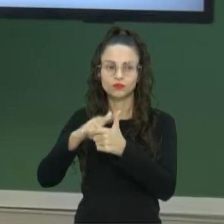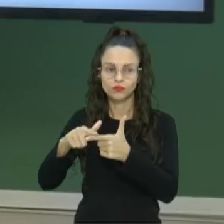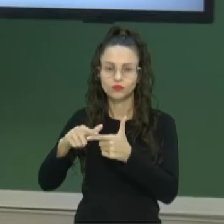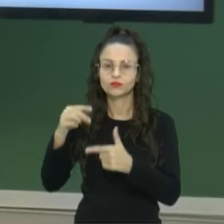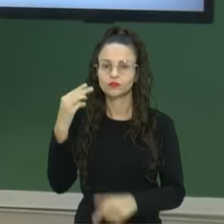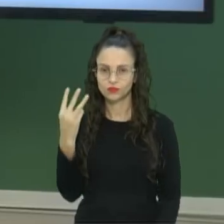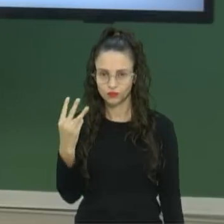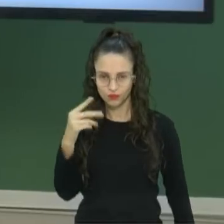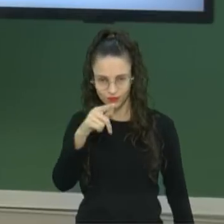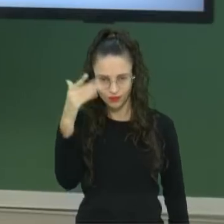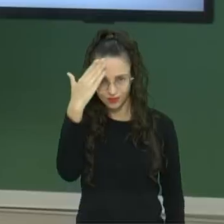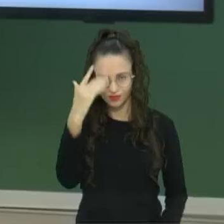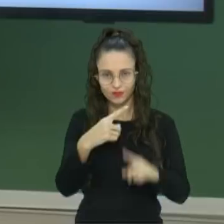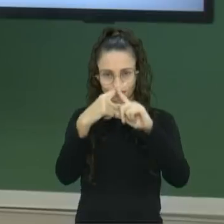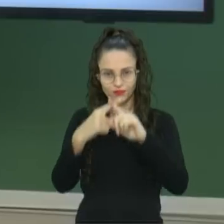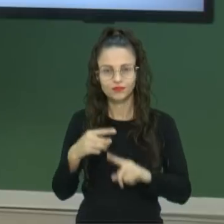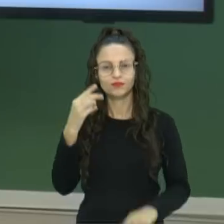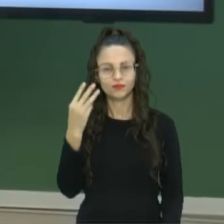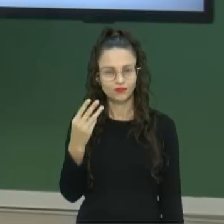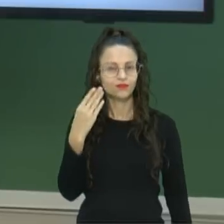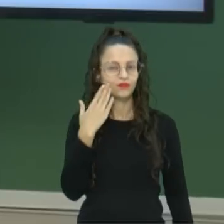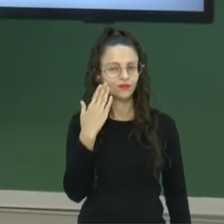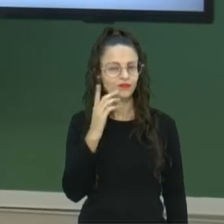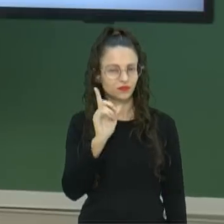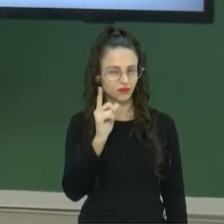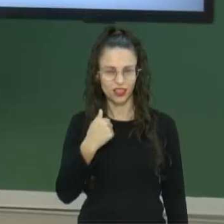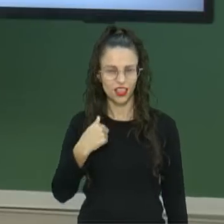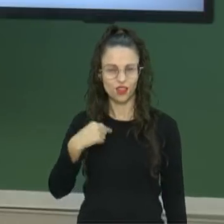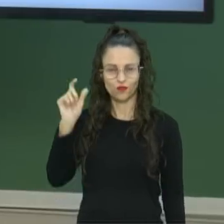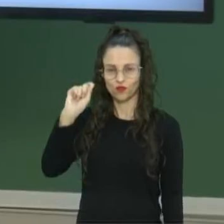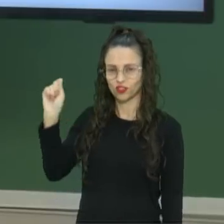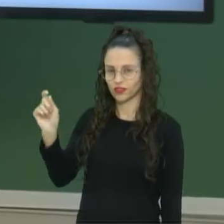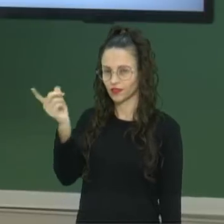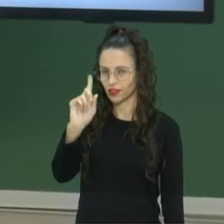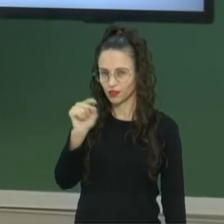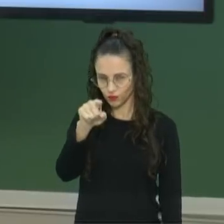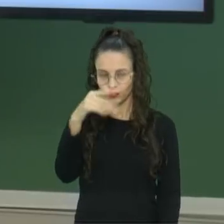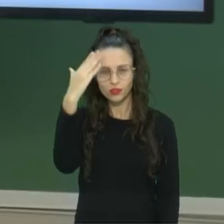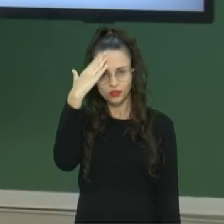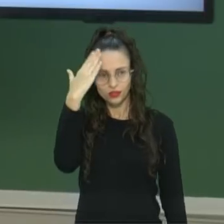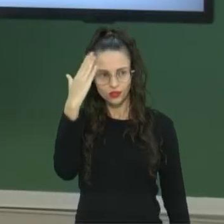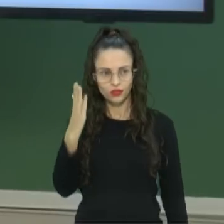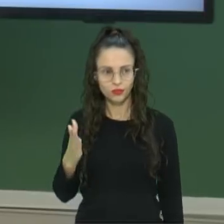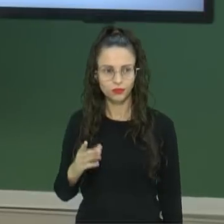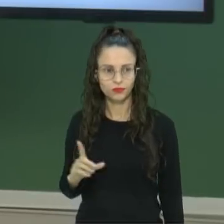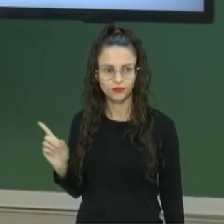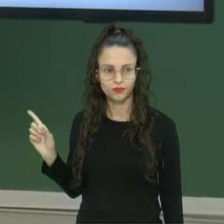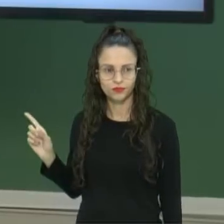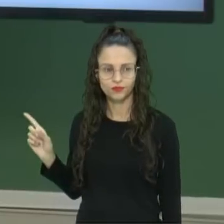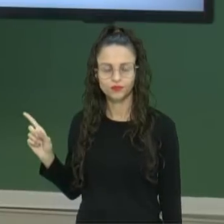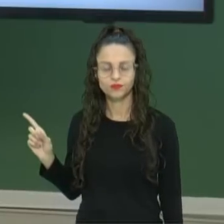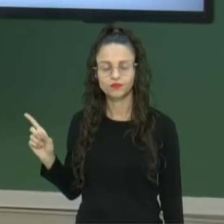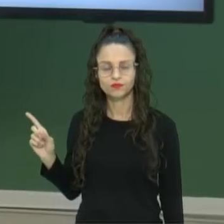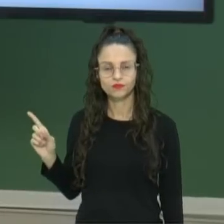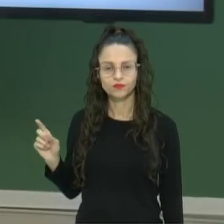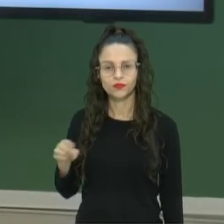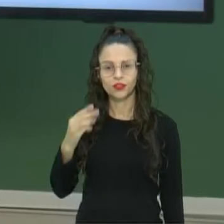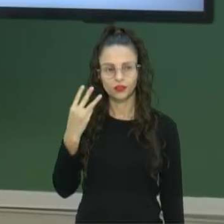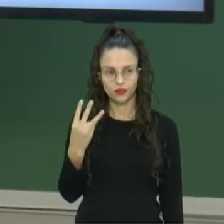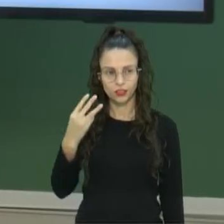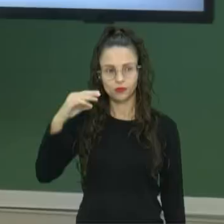3 você sabe, né? Sabe sim. Essa eu não vou fazer no quadro, não. Essa você tem que saber. Então, quanto que deu?